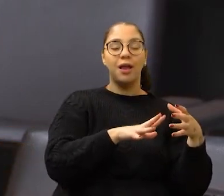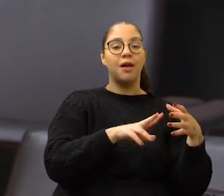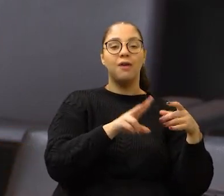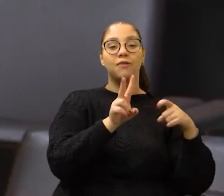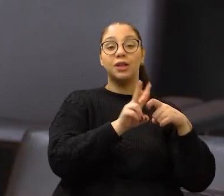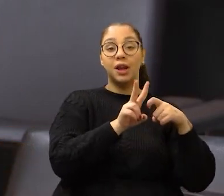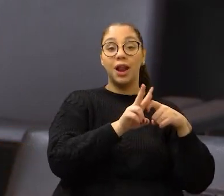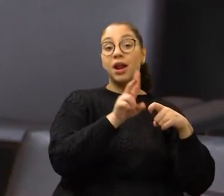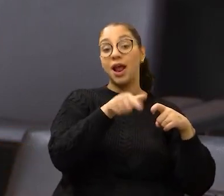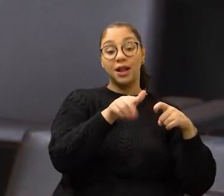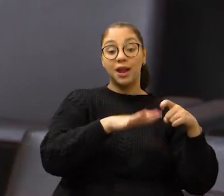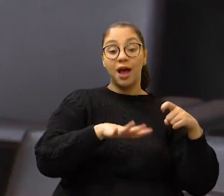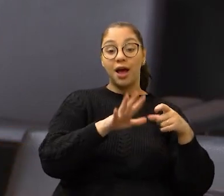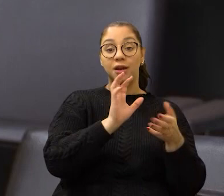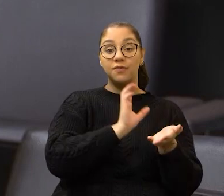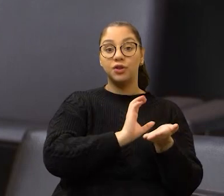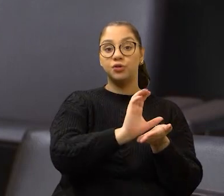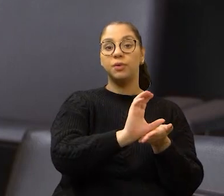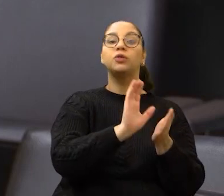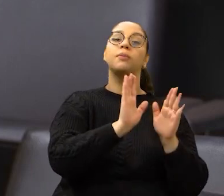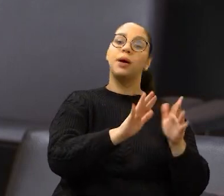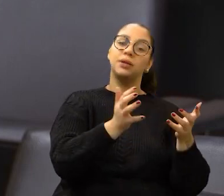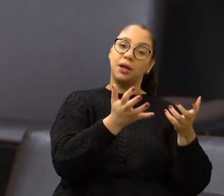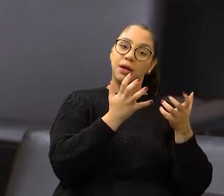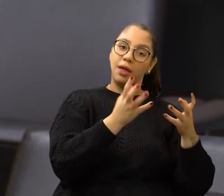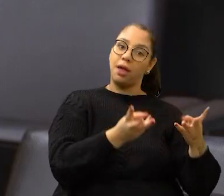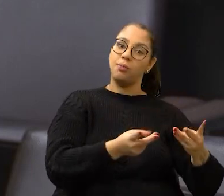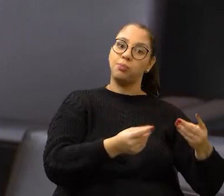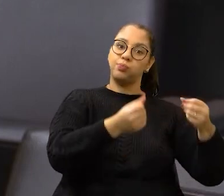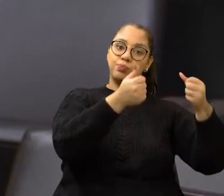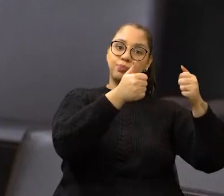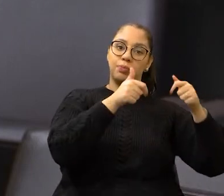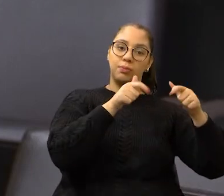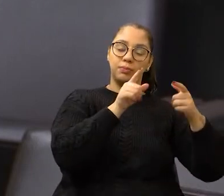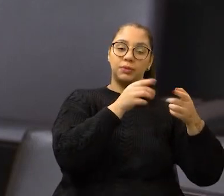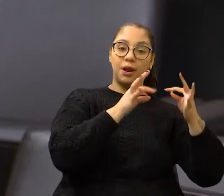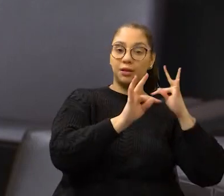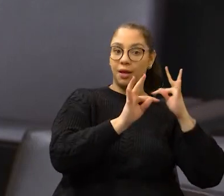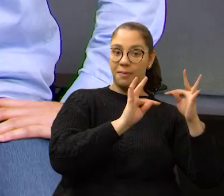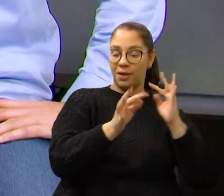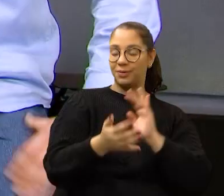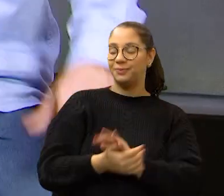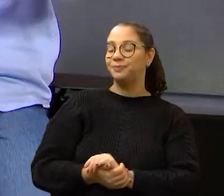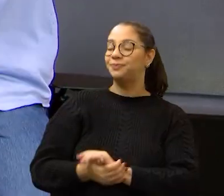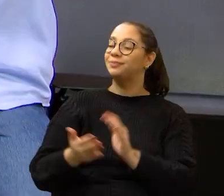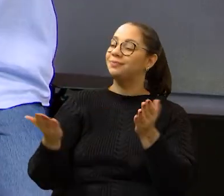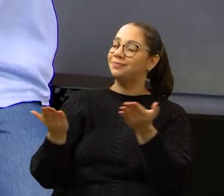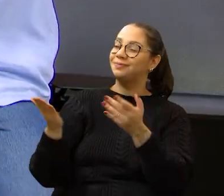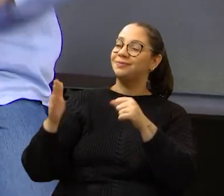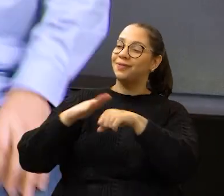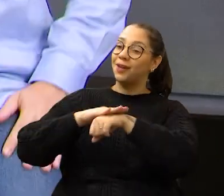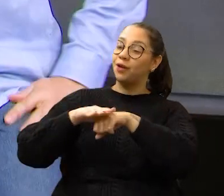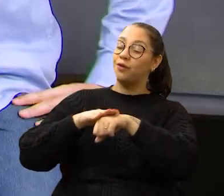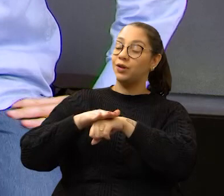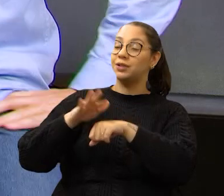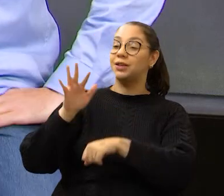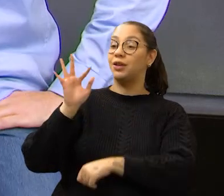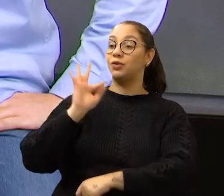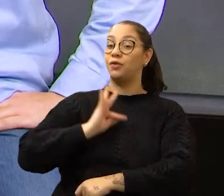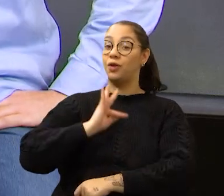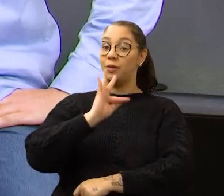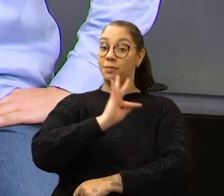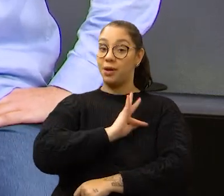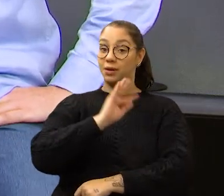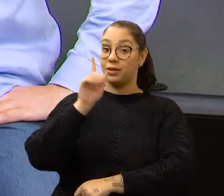grupos investidores, mas eles querem que Campinas tenha essa excelência nesse tratamento. Estou conversando hoje com o vereador